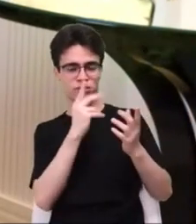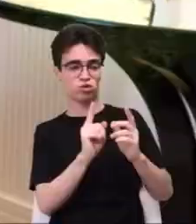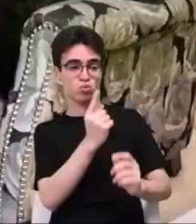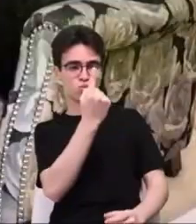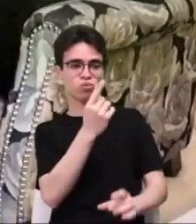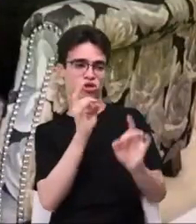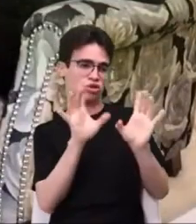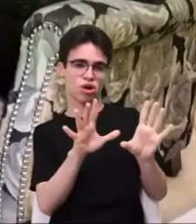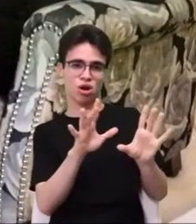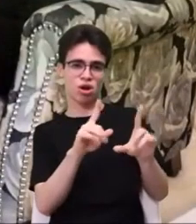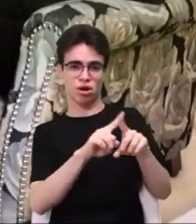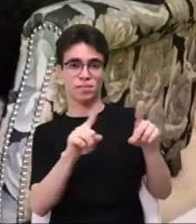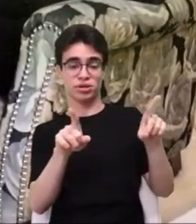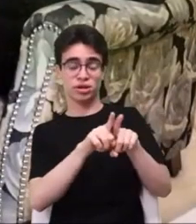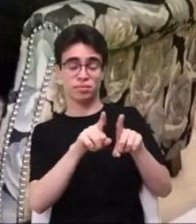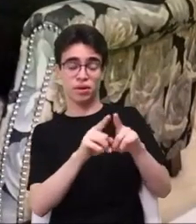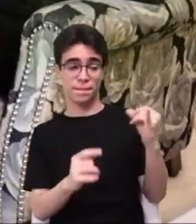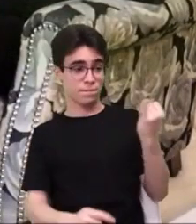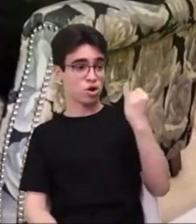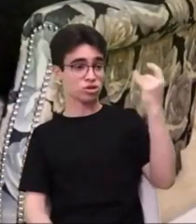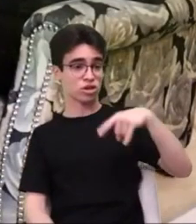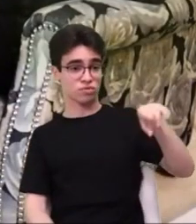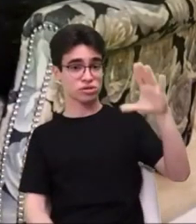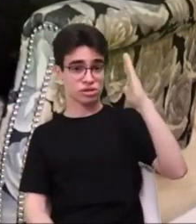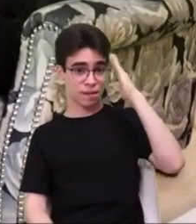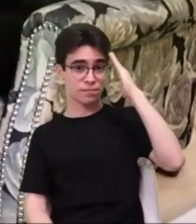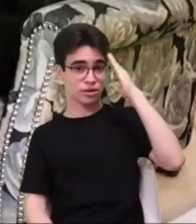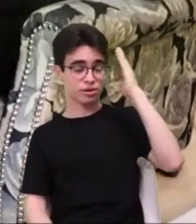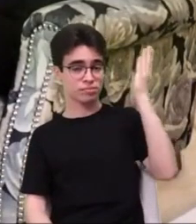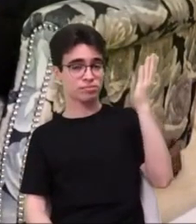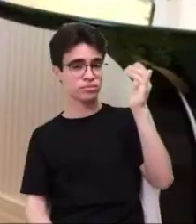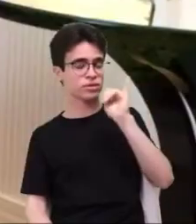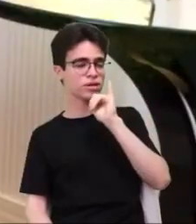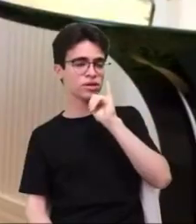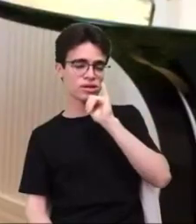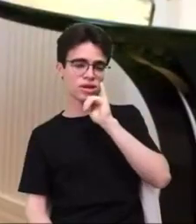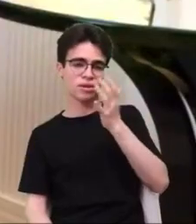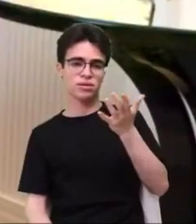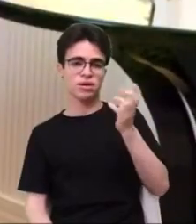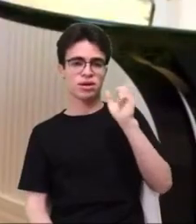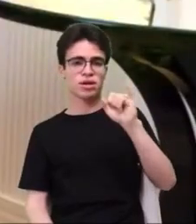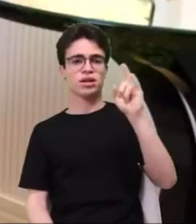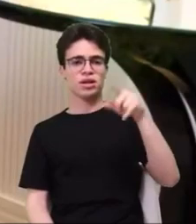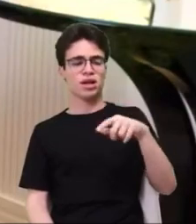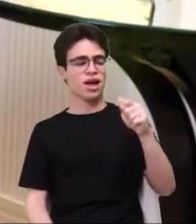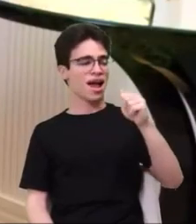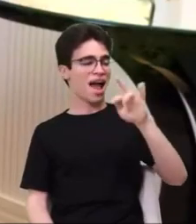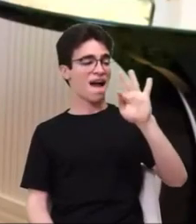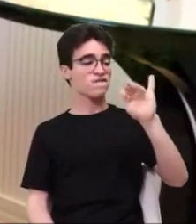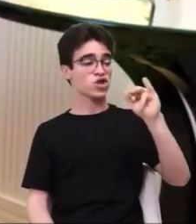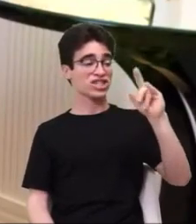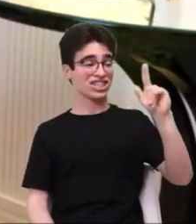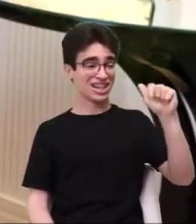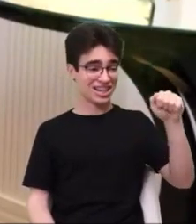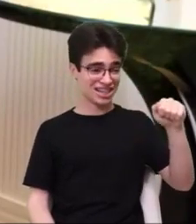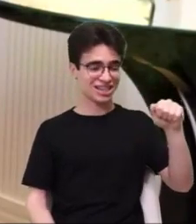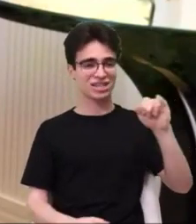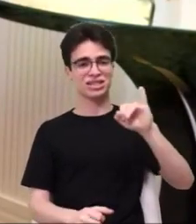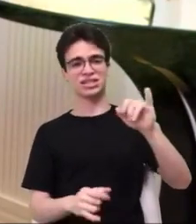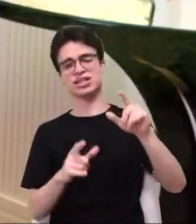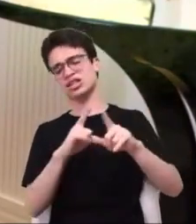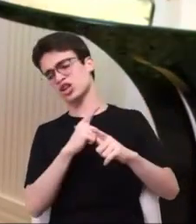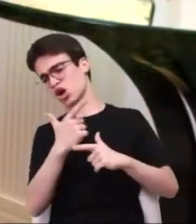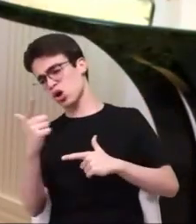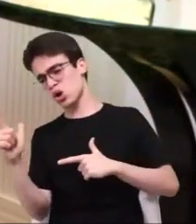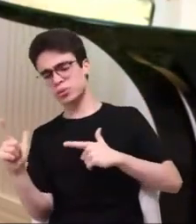linha só. Isso é uma coisa que é importante você saber, porque se você pegar uma linha freudiana, vai dar uma opinião, você vai pegar uma gestalt,